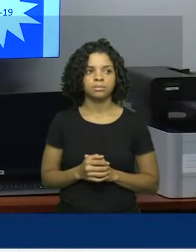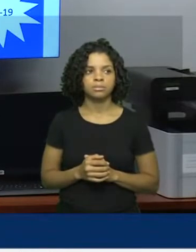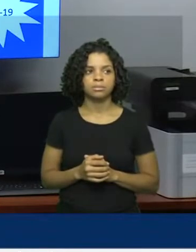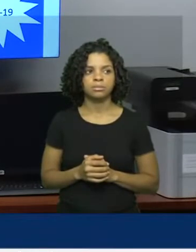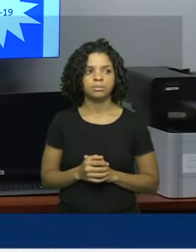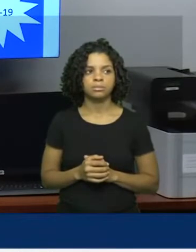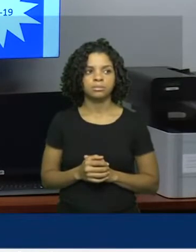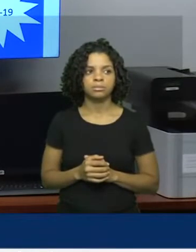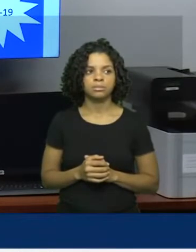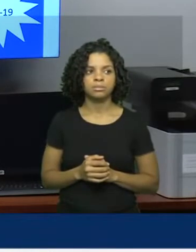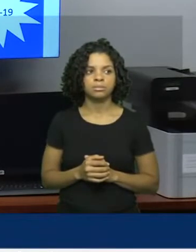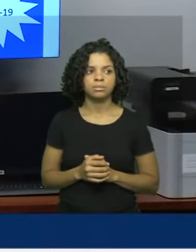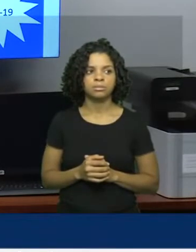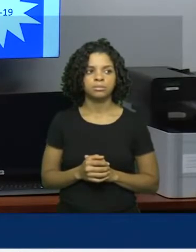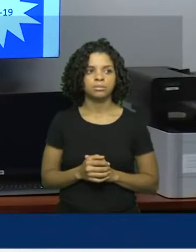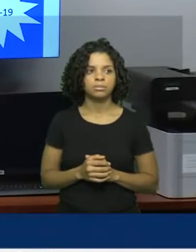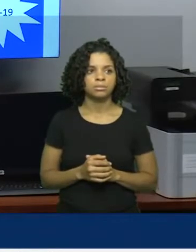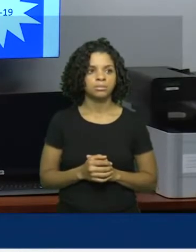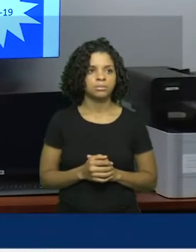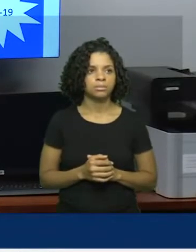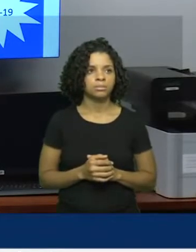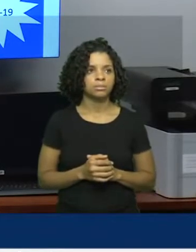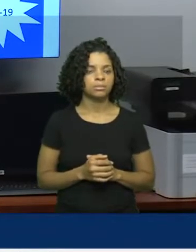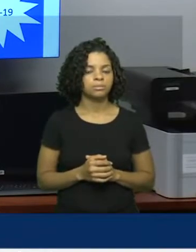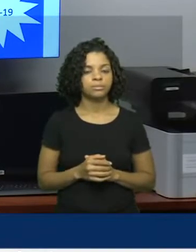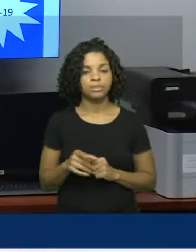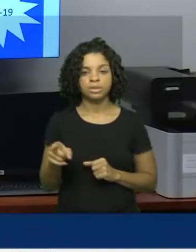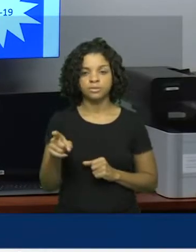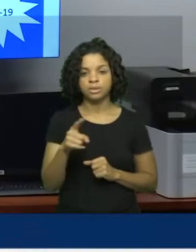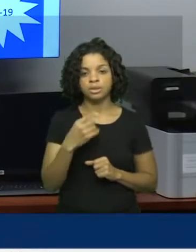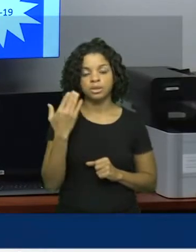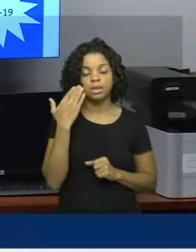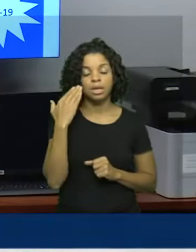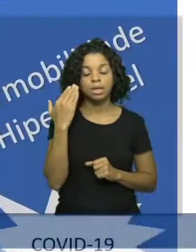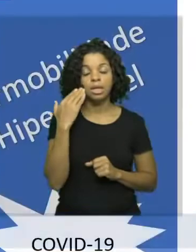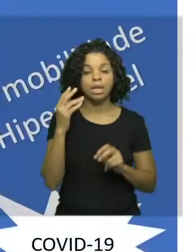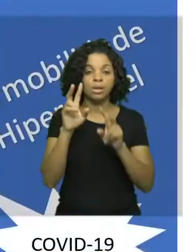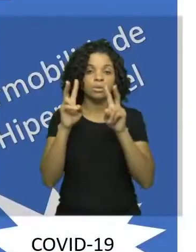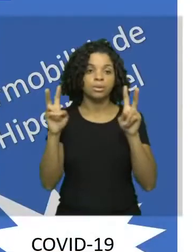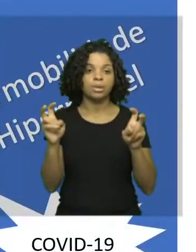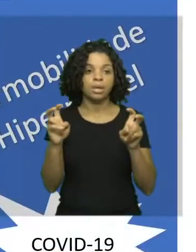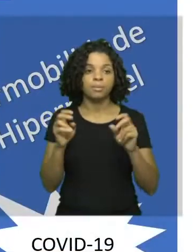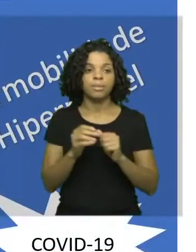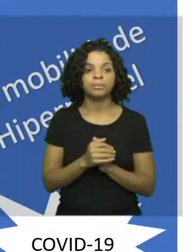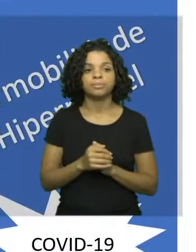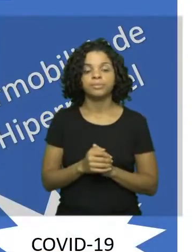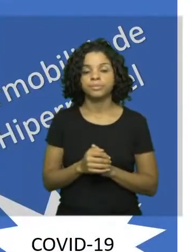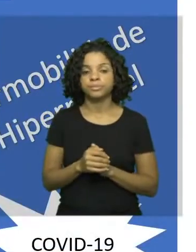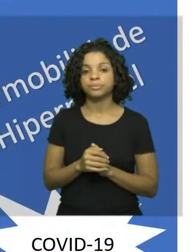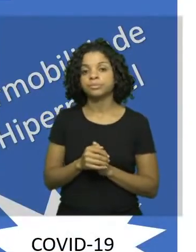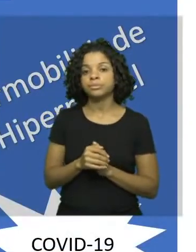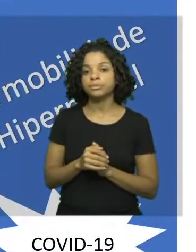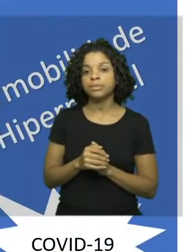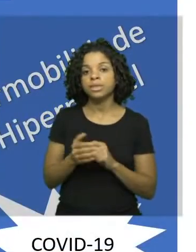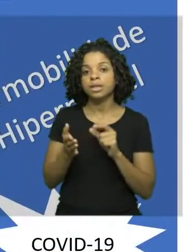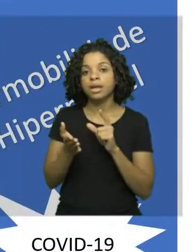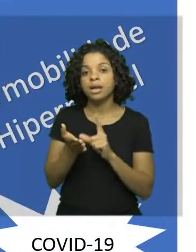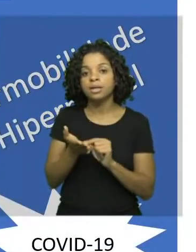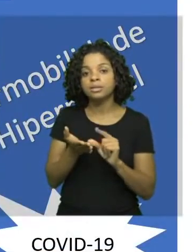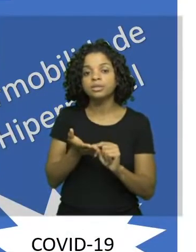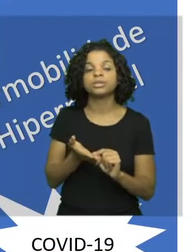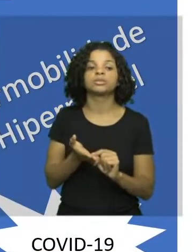Para que vocês entendam a importância do tema, artigos recentes mostram uma prevalência elevada do paciente